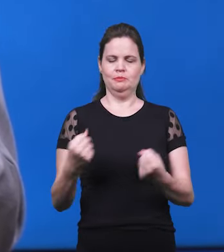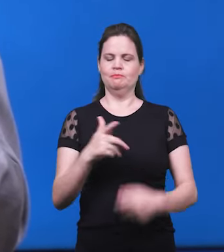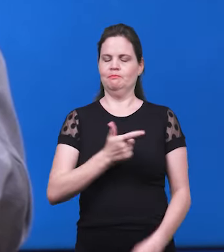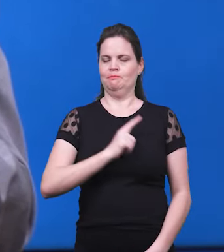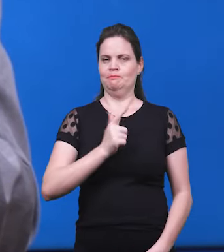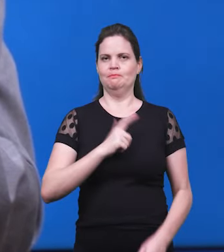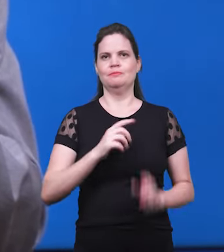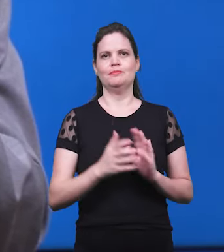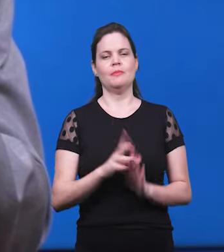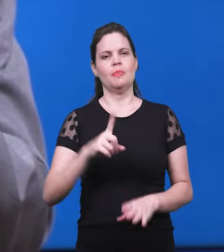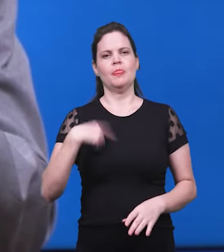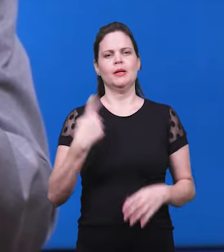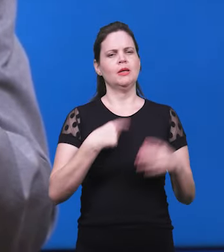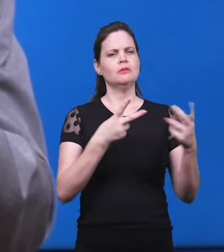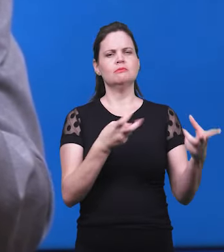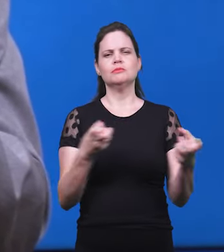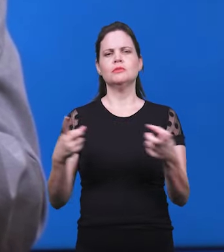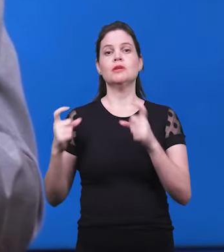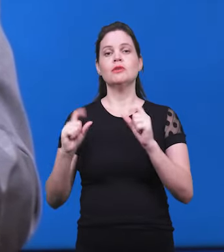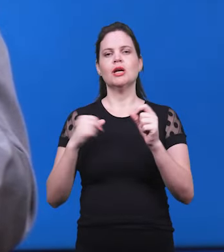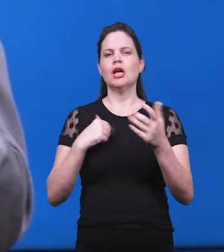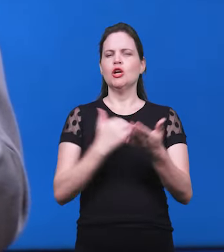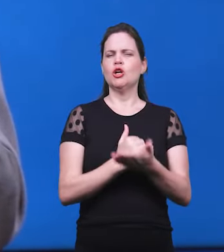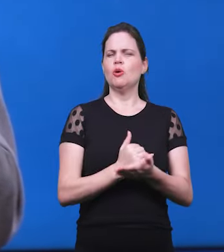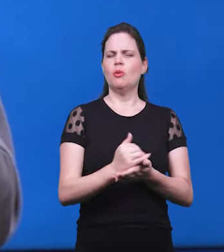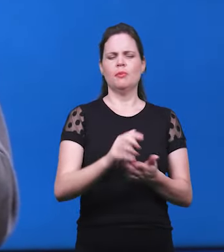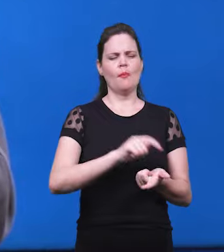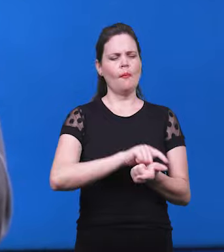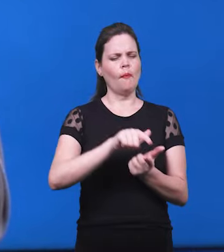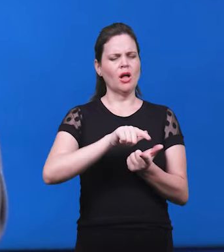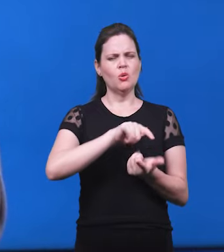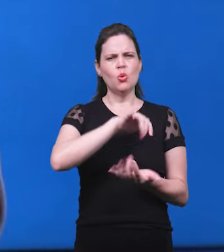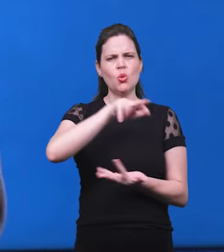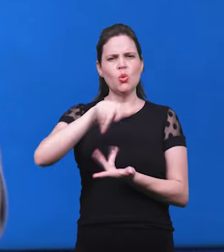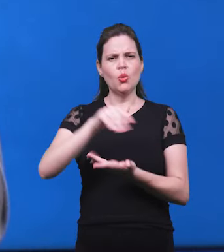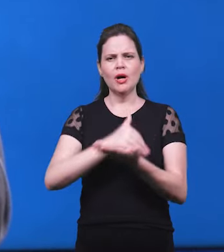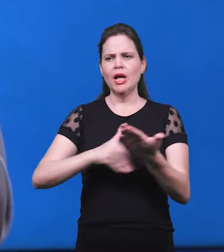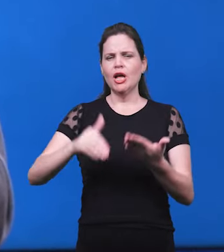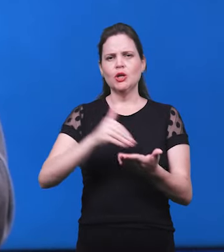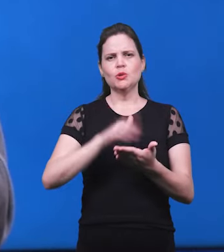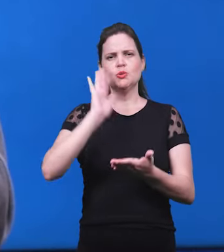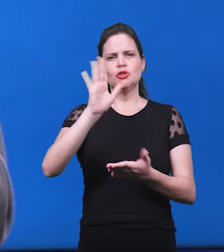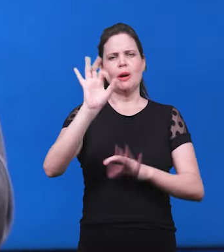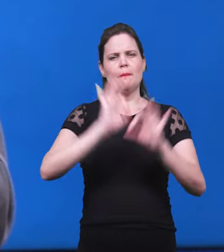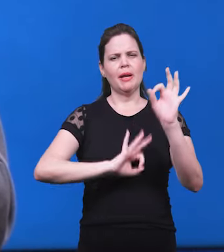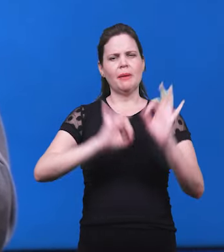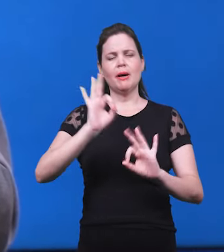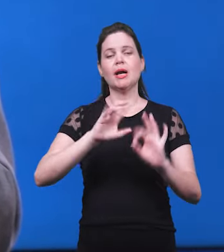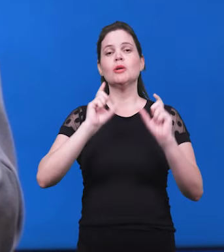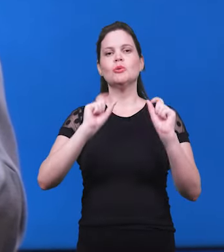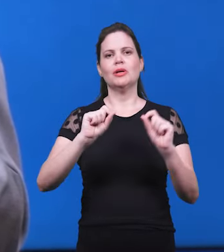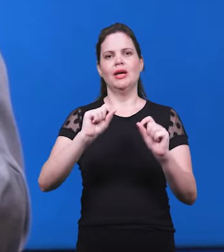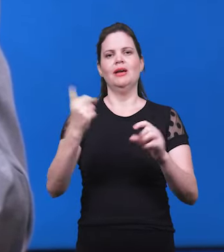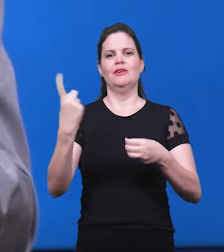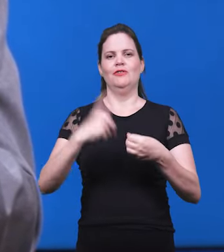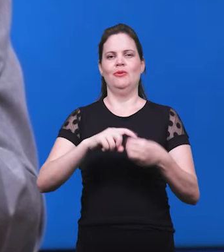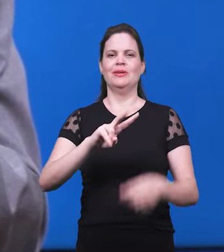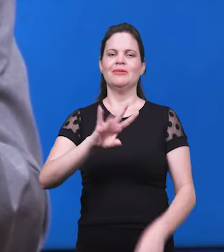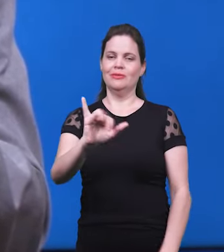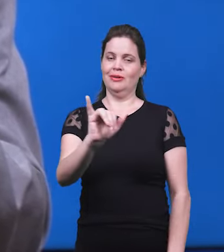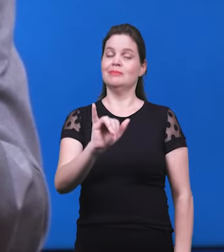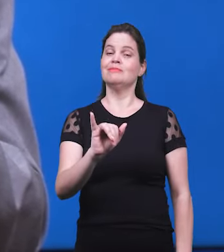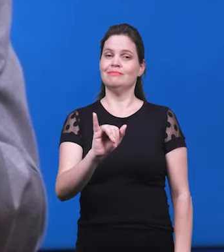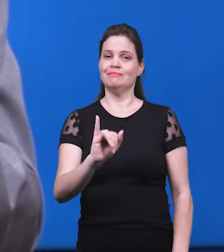que, desde o início dos tempos, o Senhor já havia planejado o seu retorno, a sua volta e